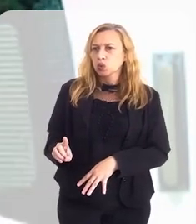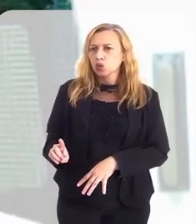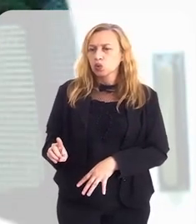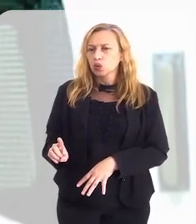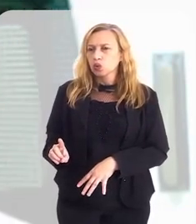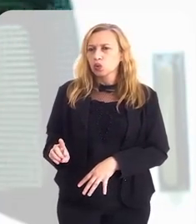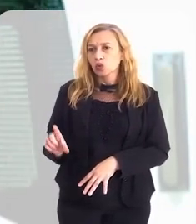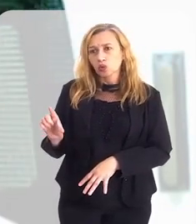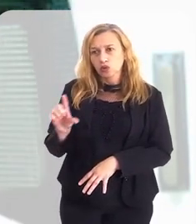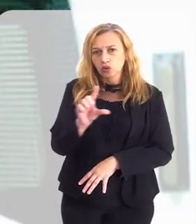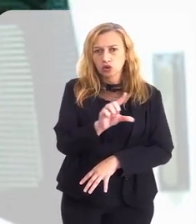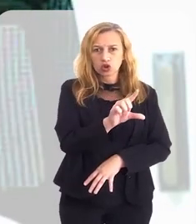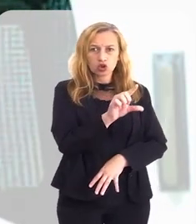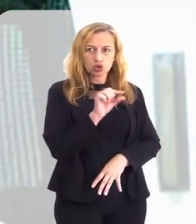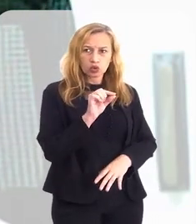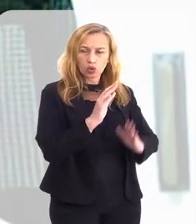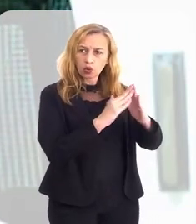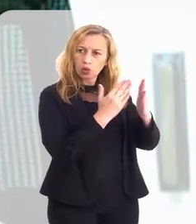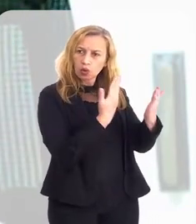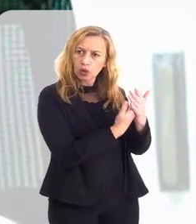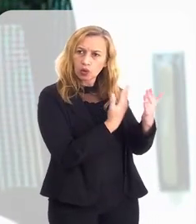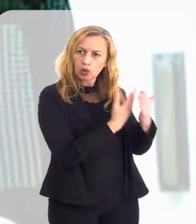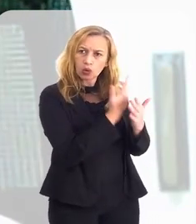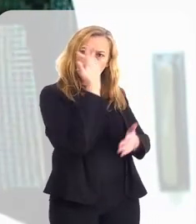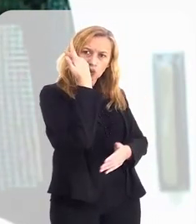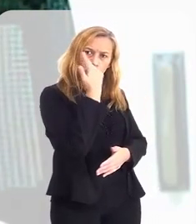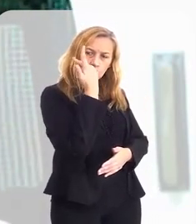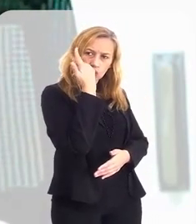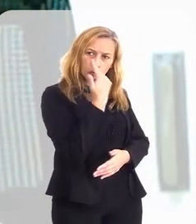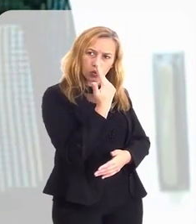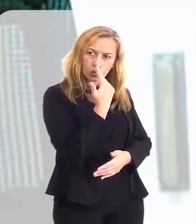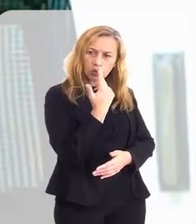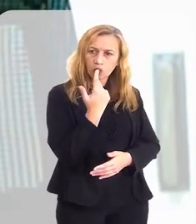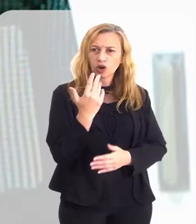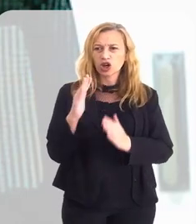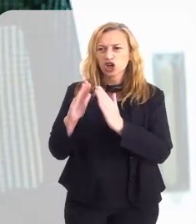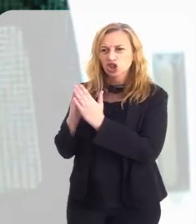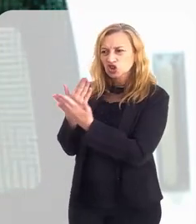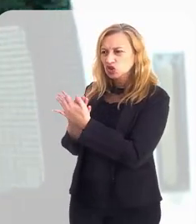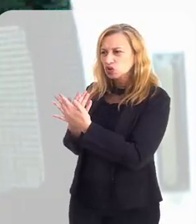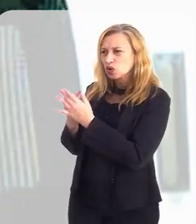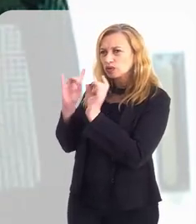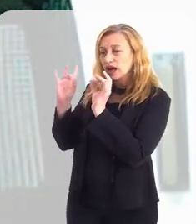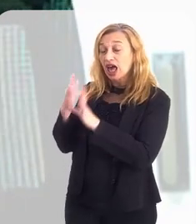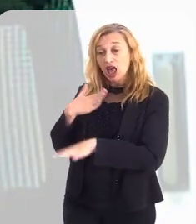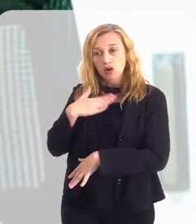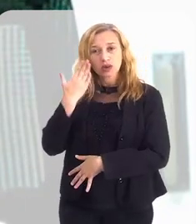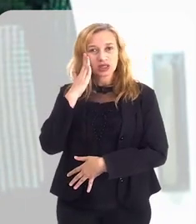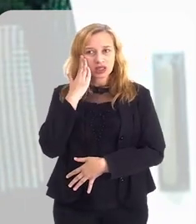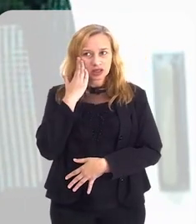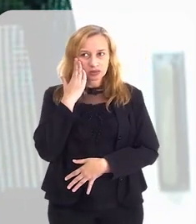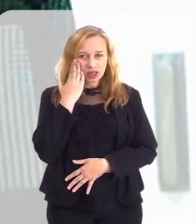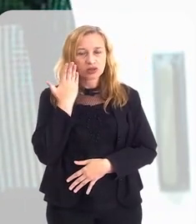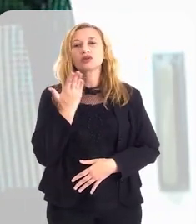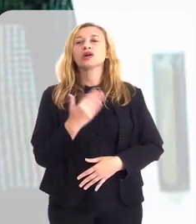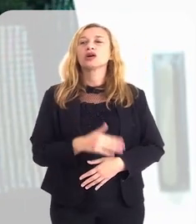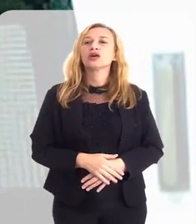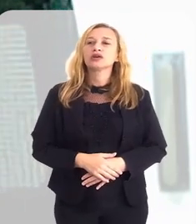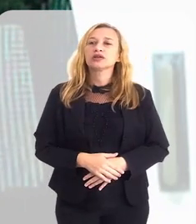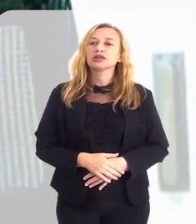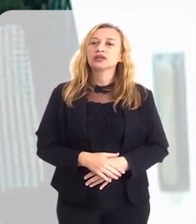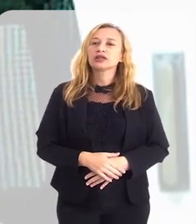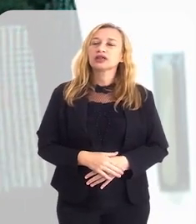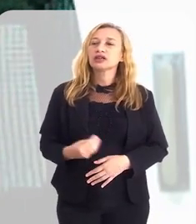não seria, então, uma alternativa à escola regular, à chamada escola especial. Eu tenho um entendimento, e muito, você sabe que o direito é